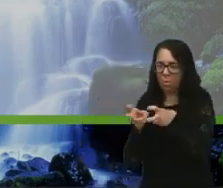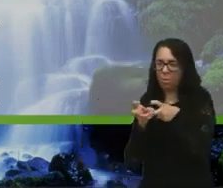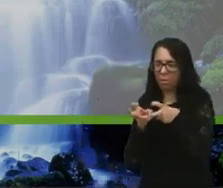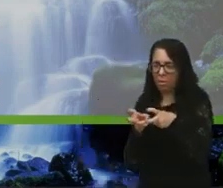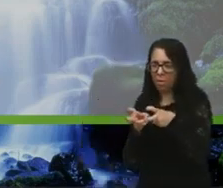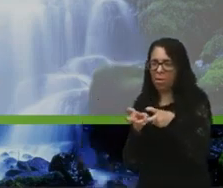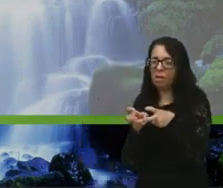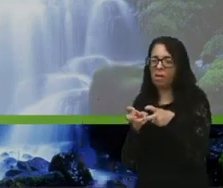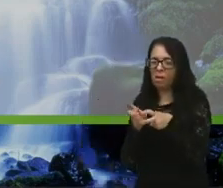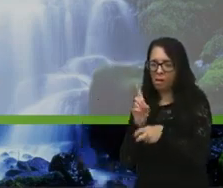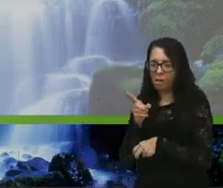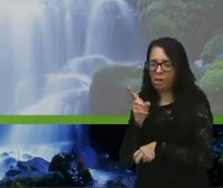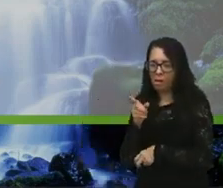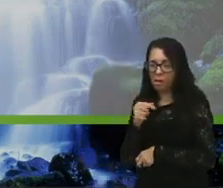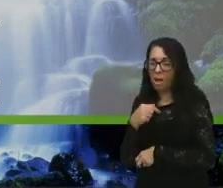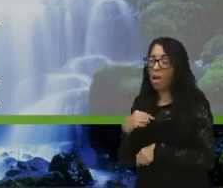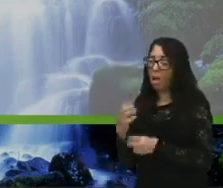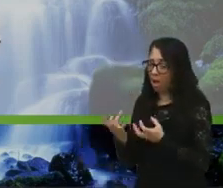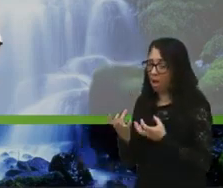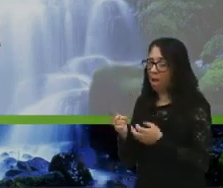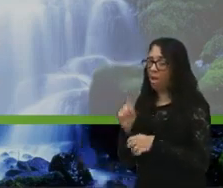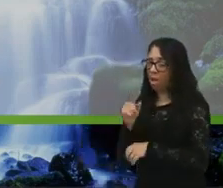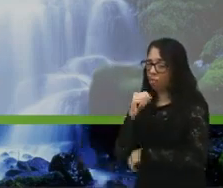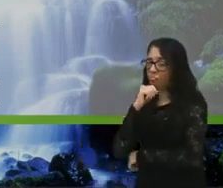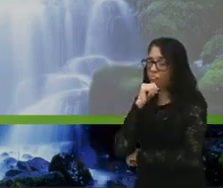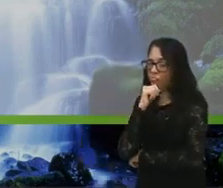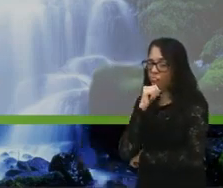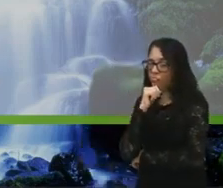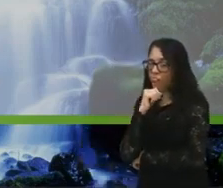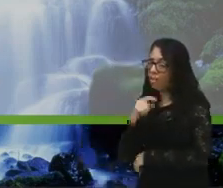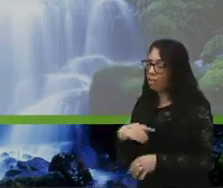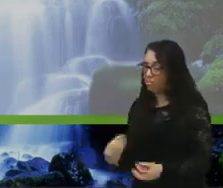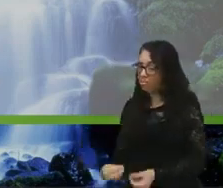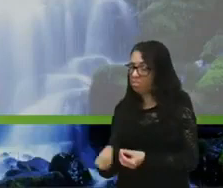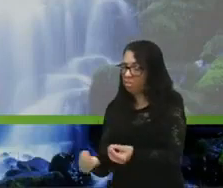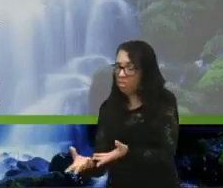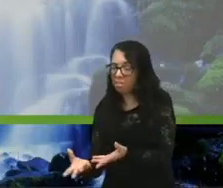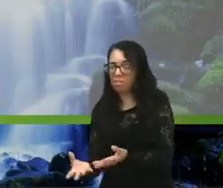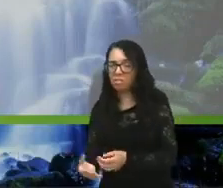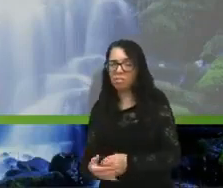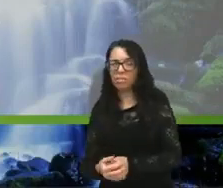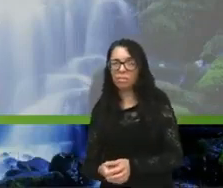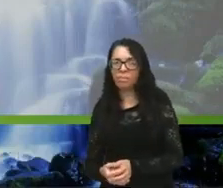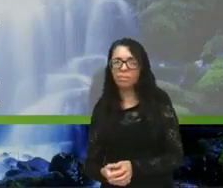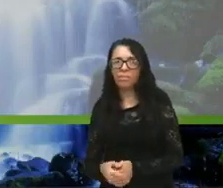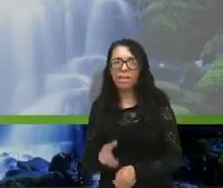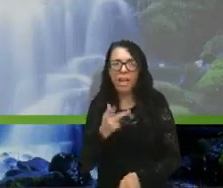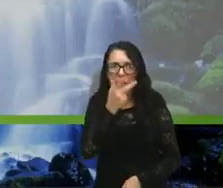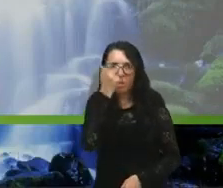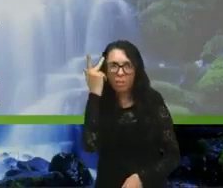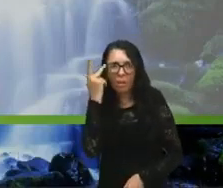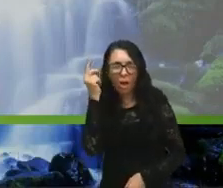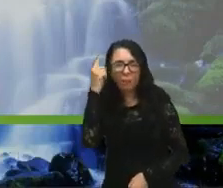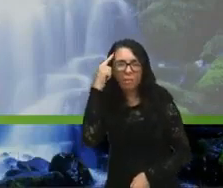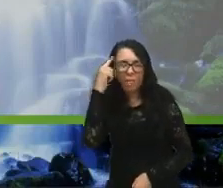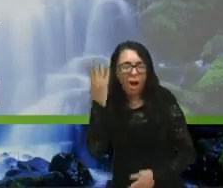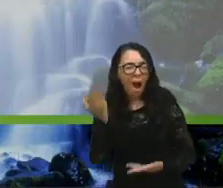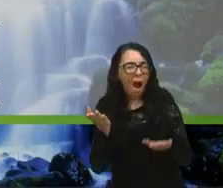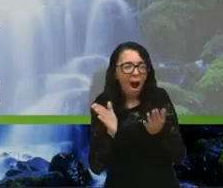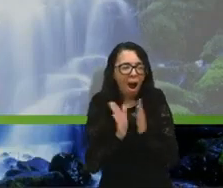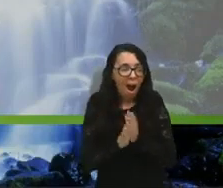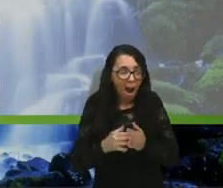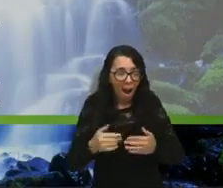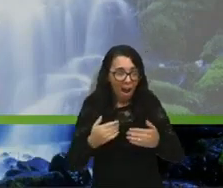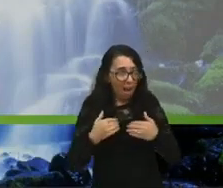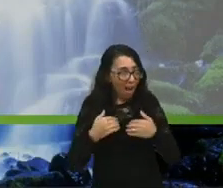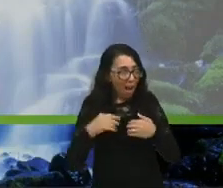eles uma serpente? Então, se vocês pedirem ao Pai Celestial o Espírito Santo, Ele lhes dará. É para a gente